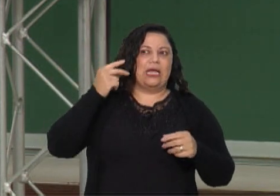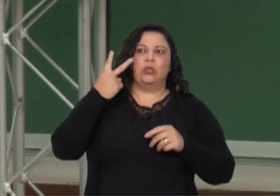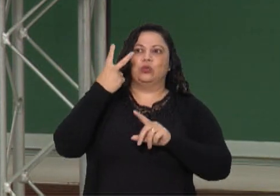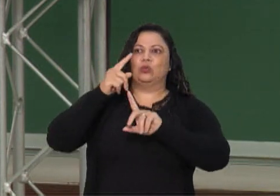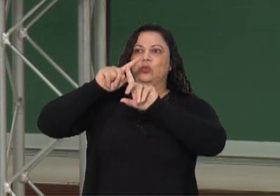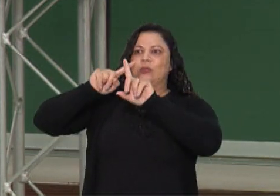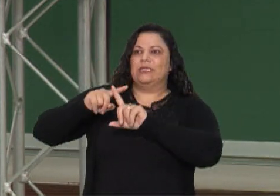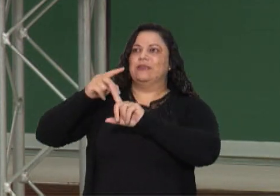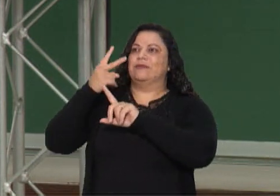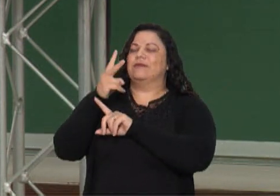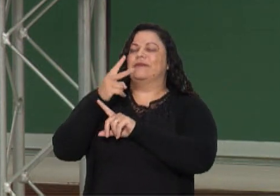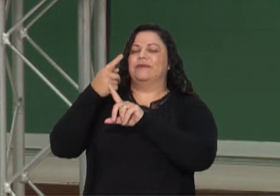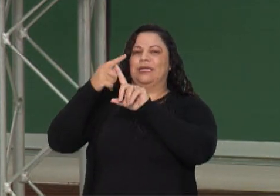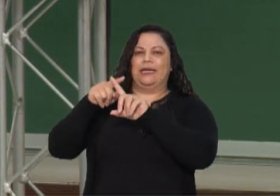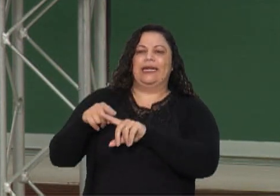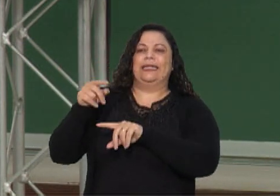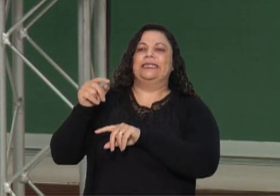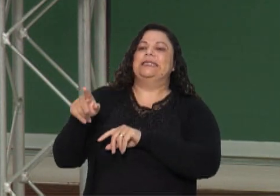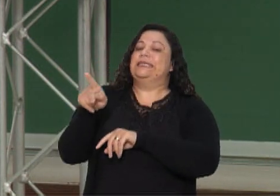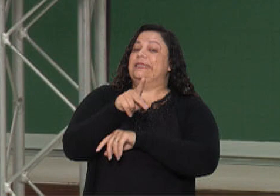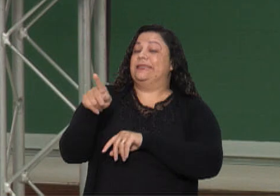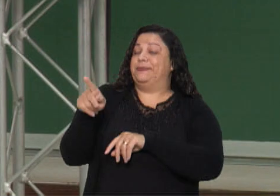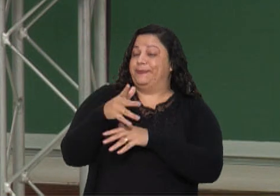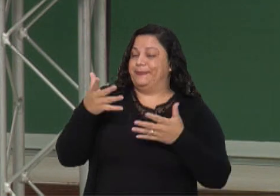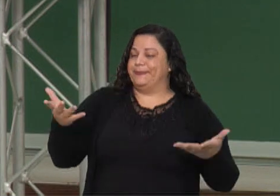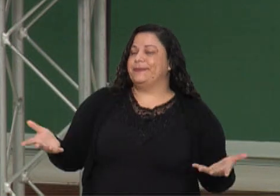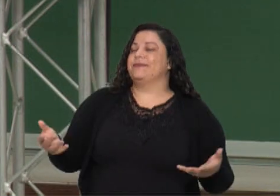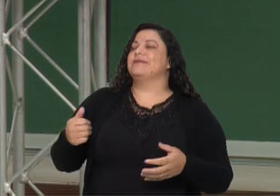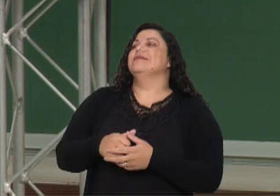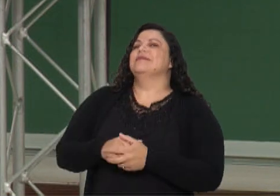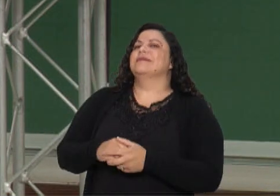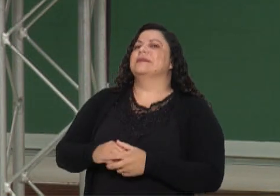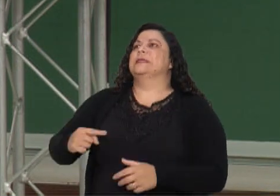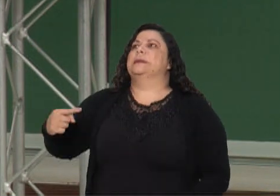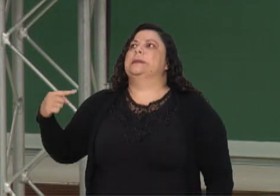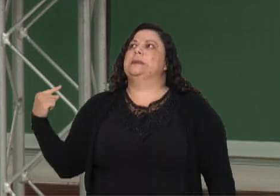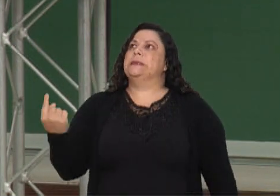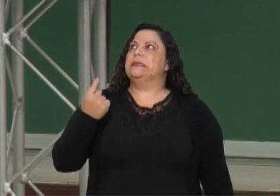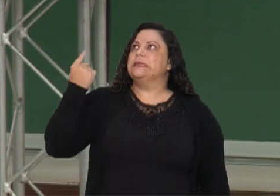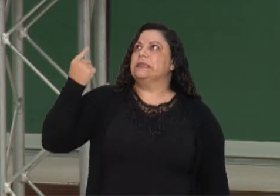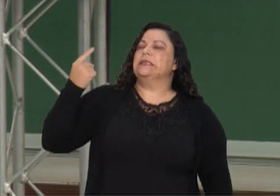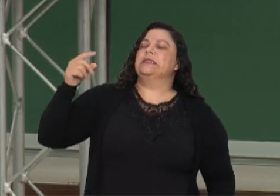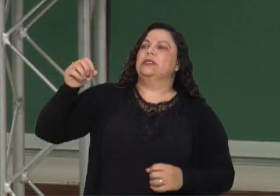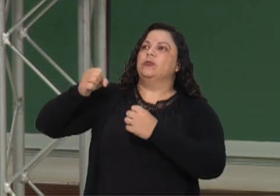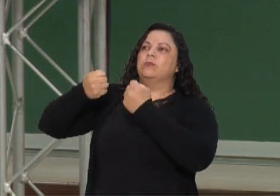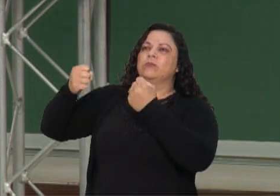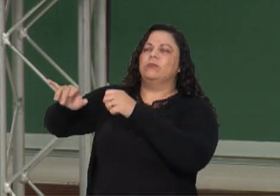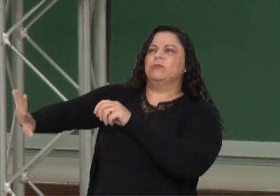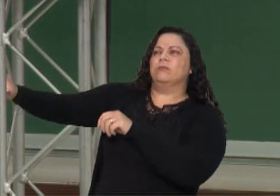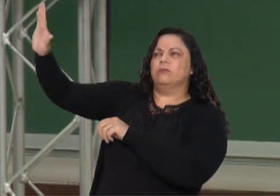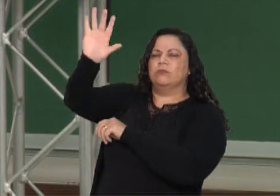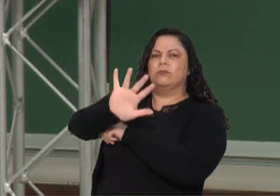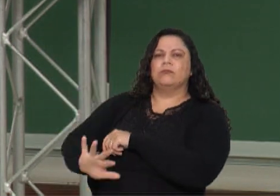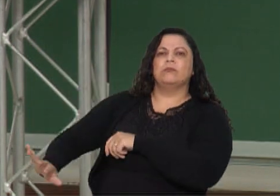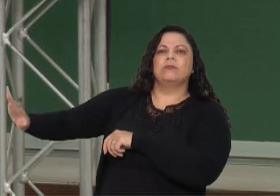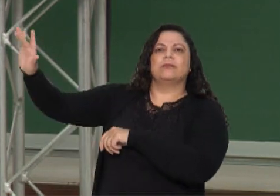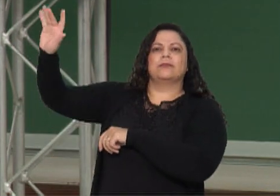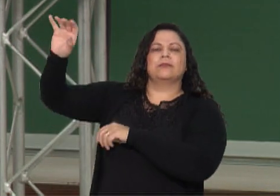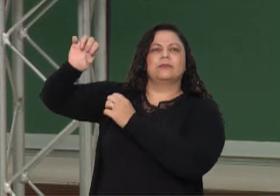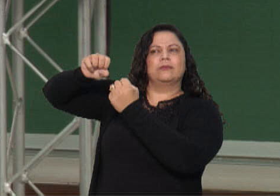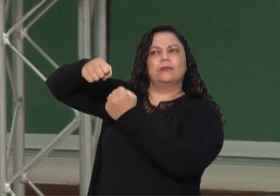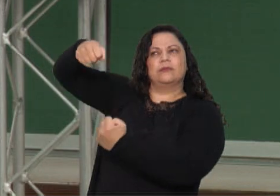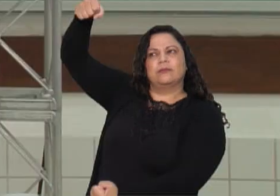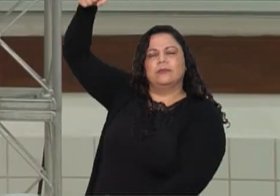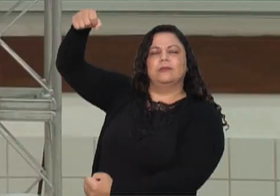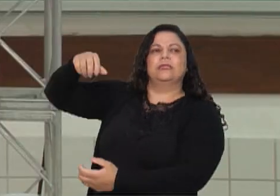aqui é o tamanho quase dessa obra. Enorme, né? E traz aí o que a gente já tinha visto na aula